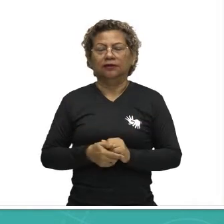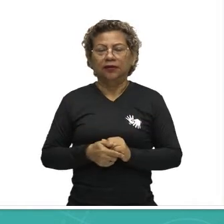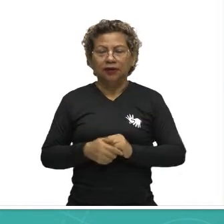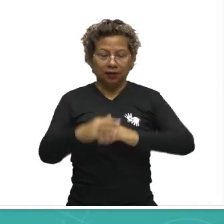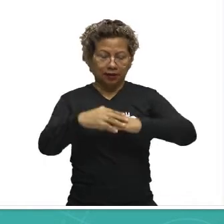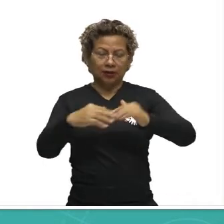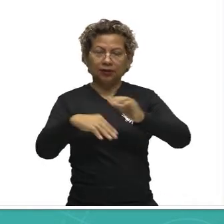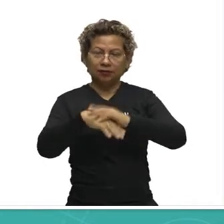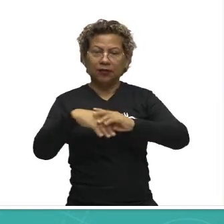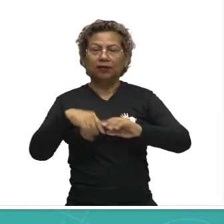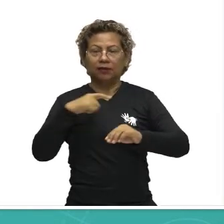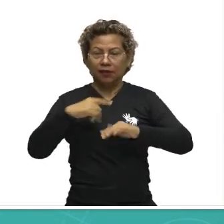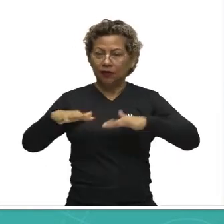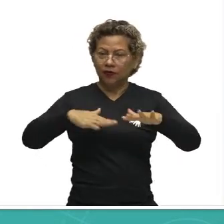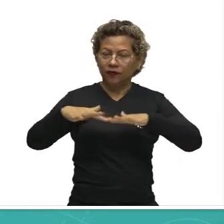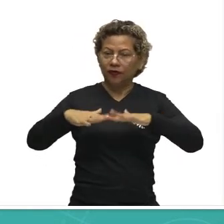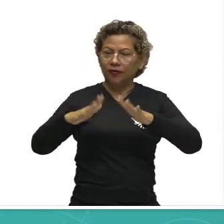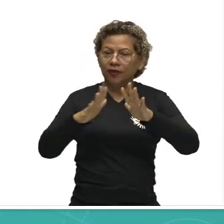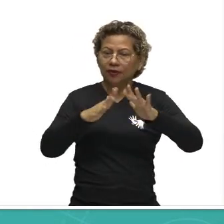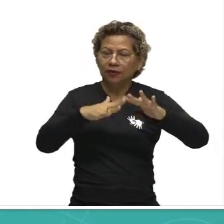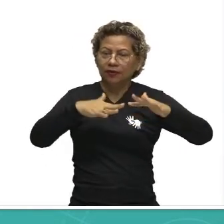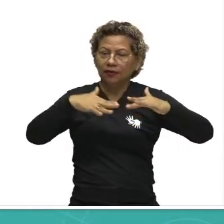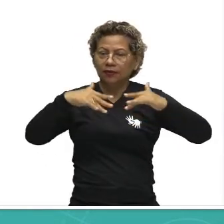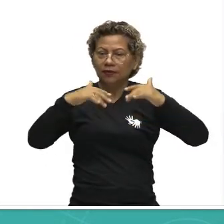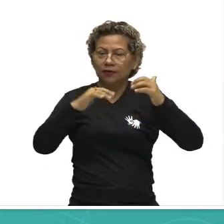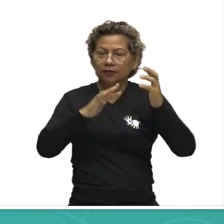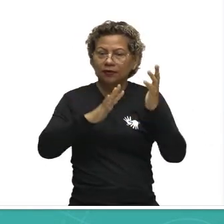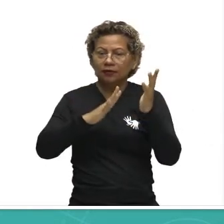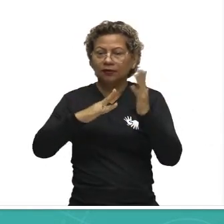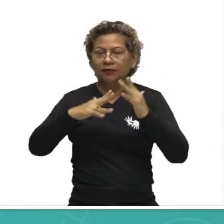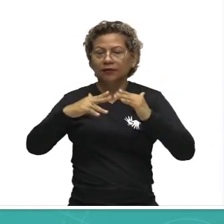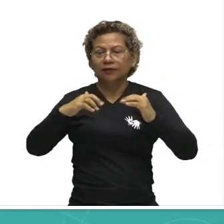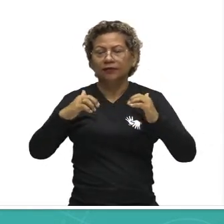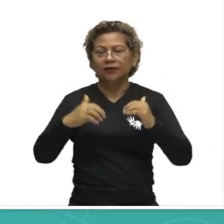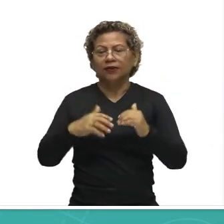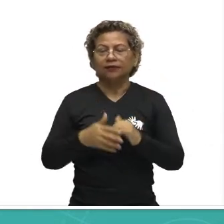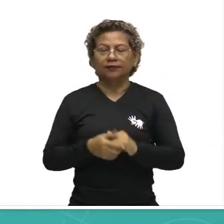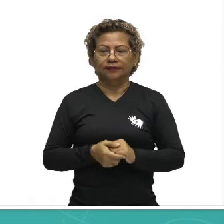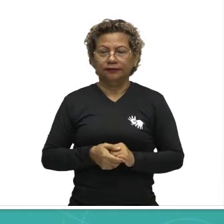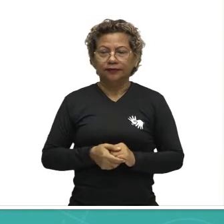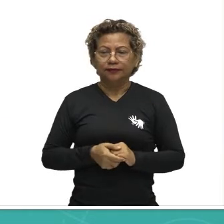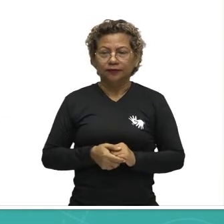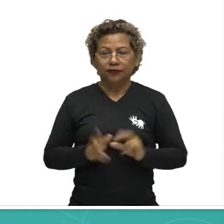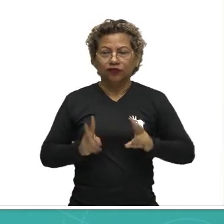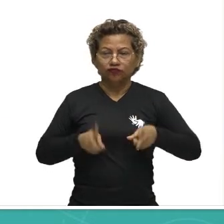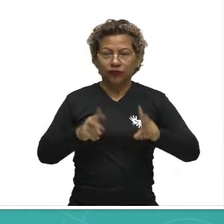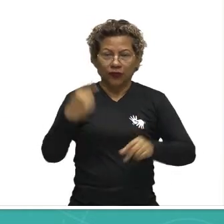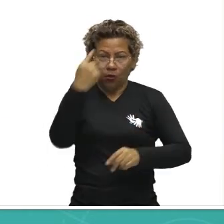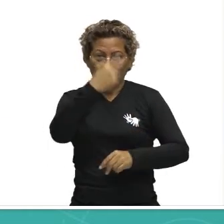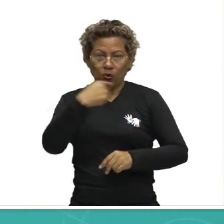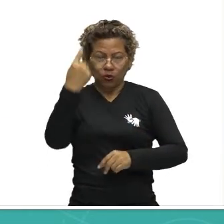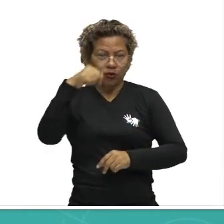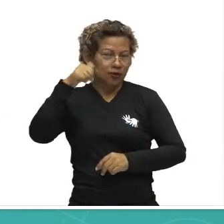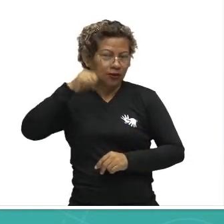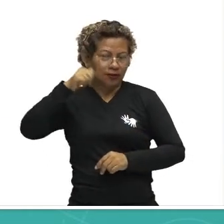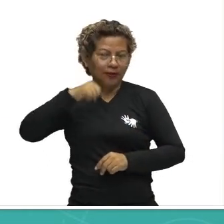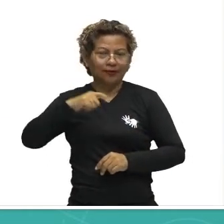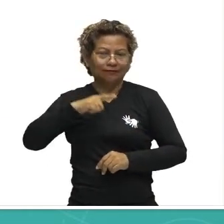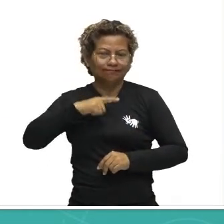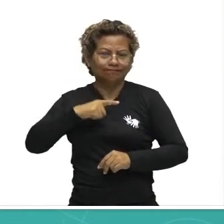mãos realizam movimentos leves e delicados. Continuando, o rosto da dançarina deve